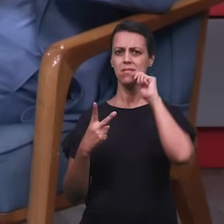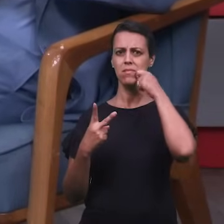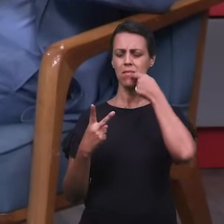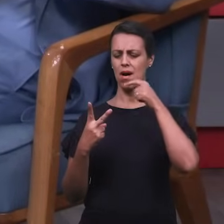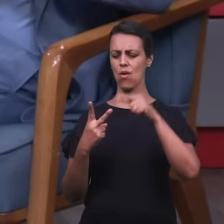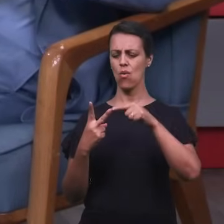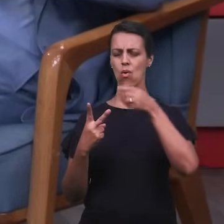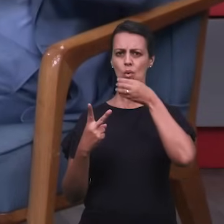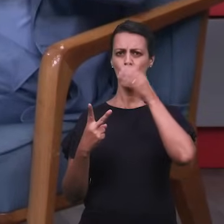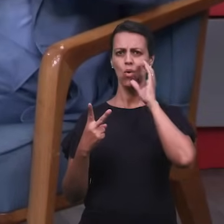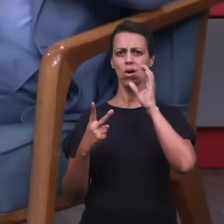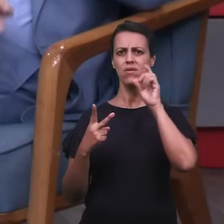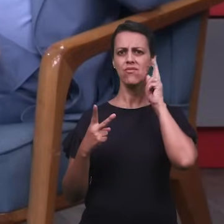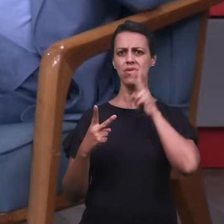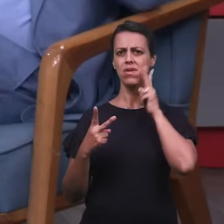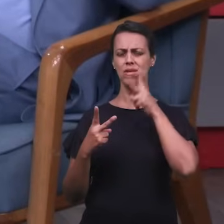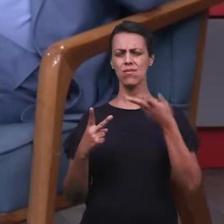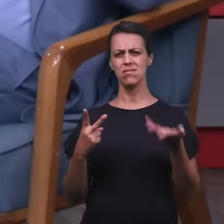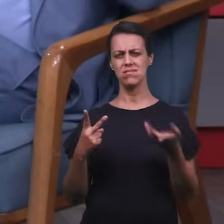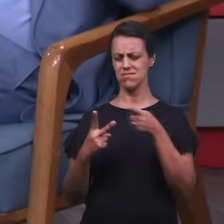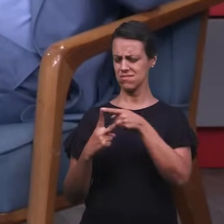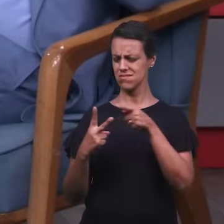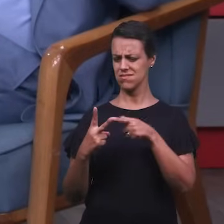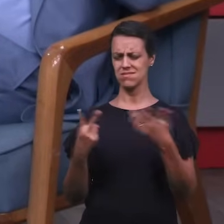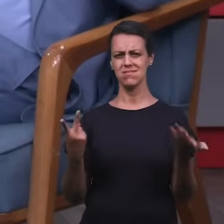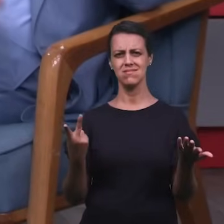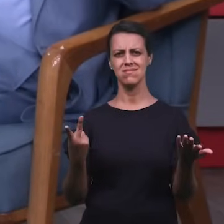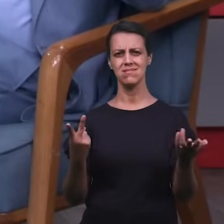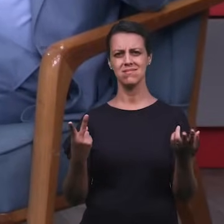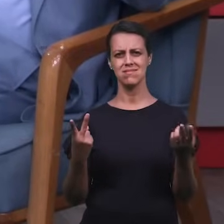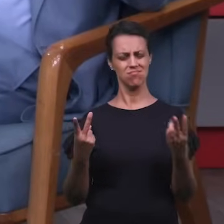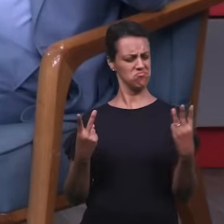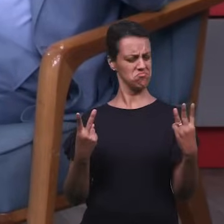pão e vinho.